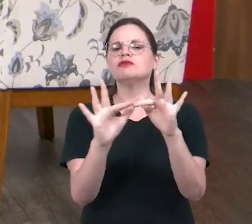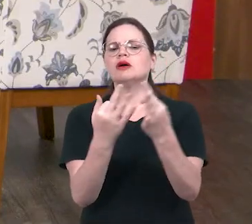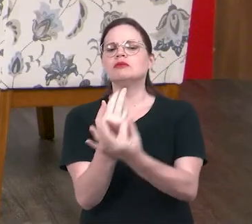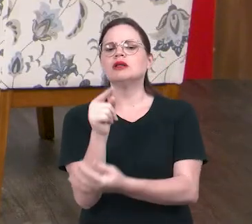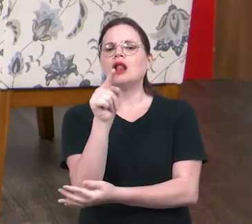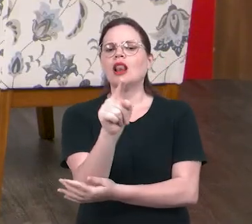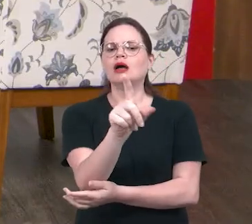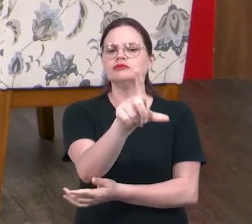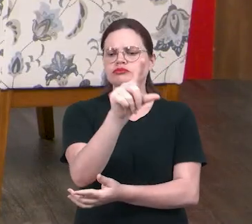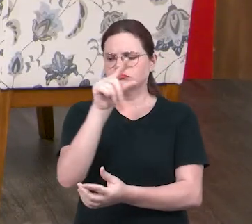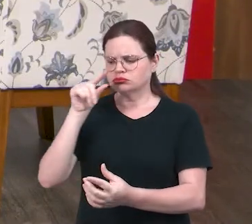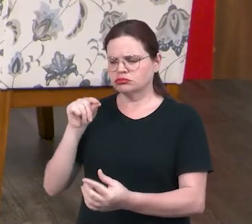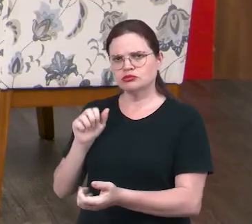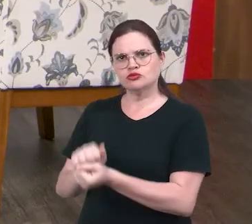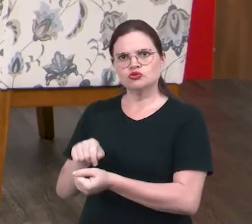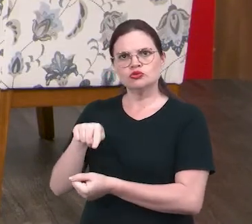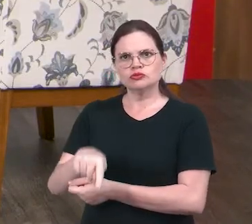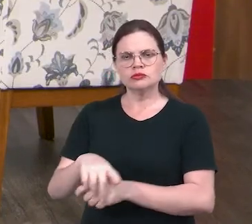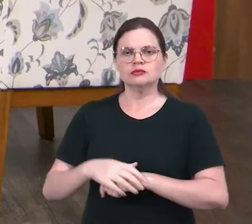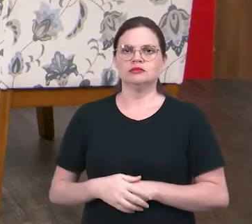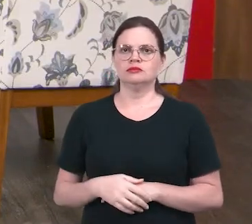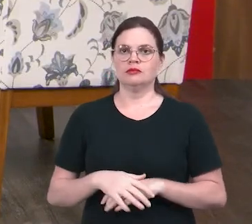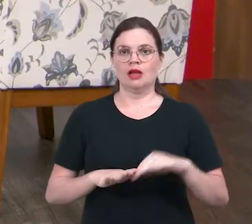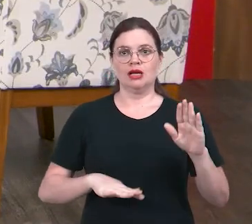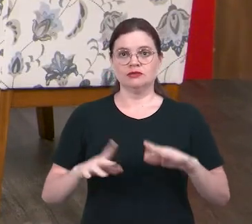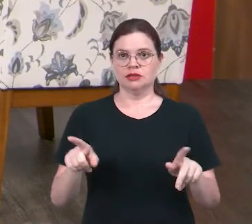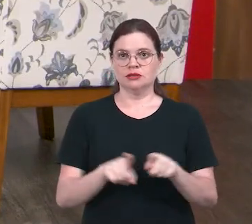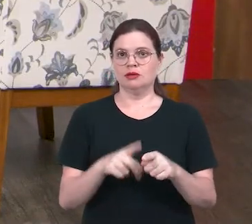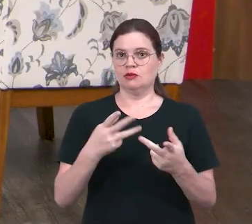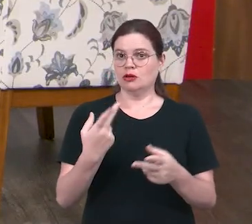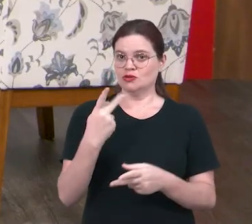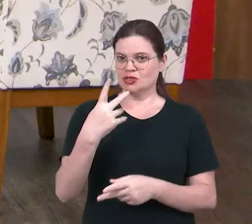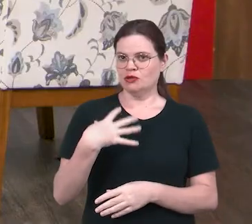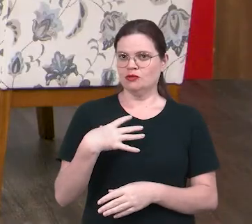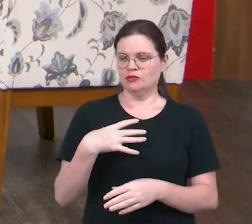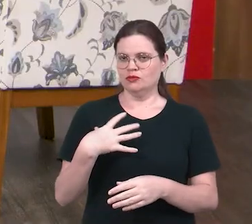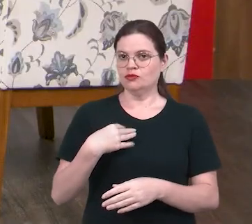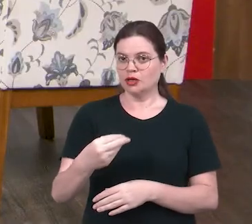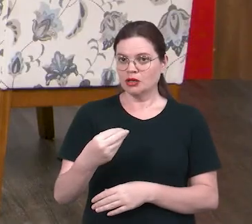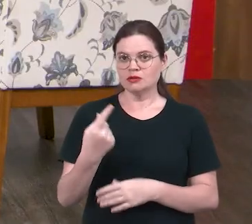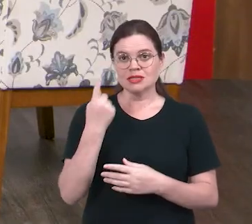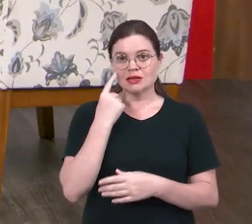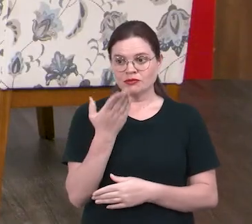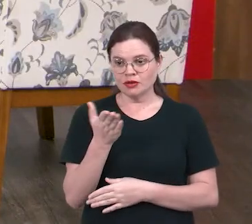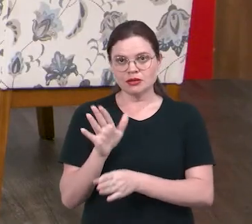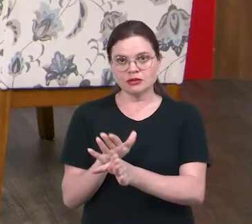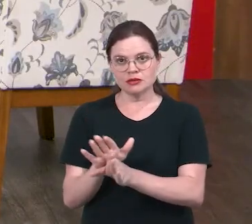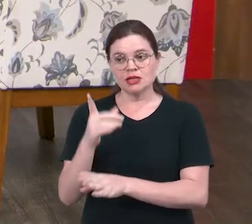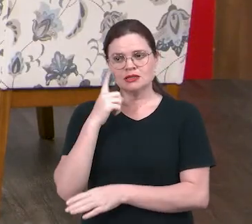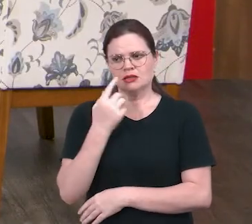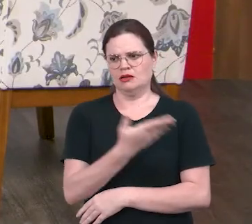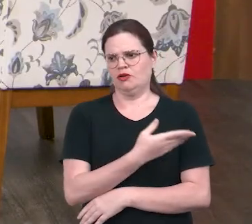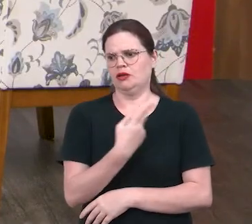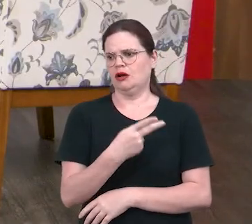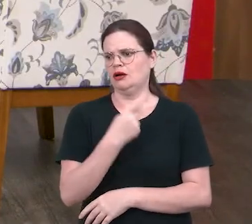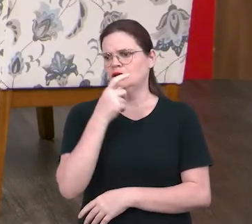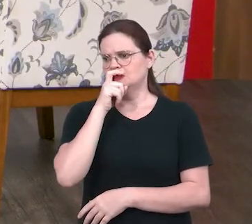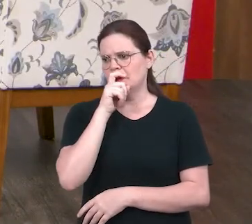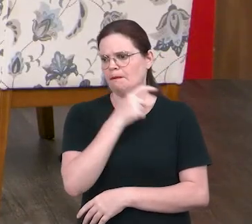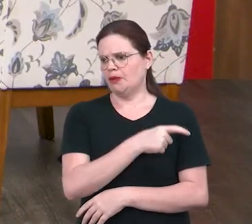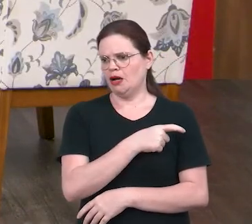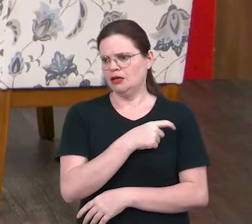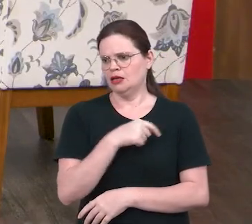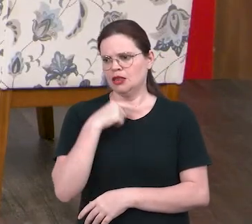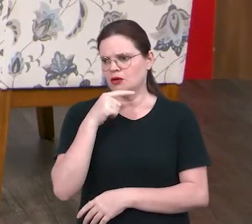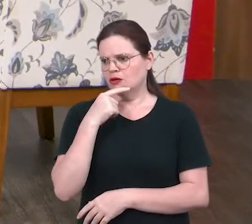nossos filhos. Ainda que seu lar possa ser incompleto, diga para o seu filho, meu filho, você vê a luta que nós temos, o problema, o que seu pai